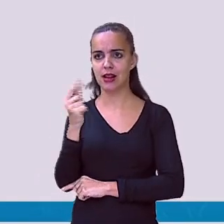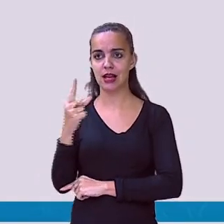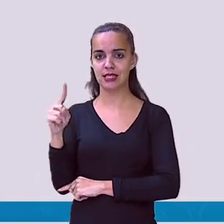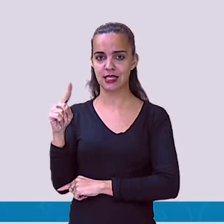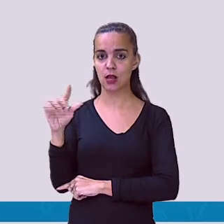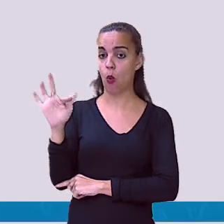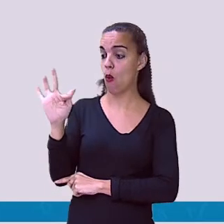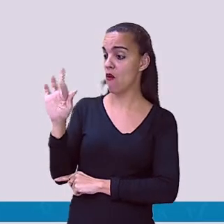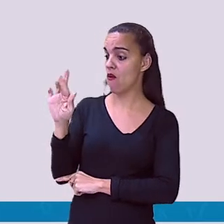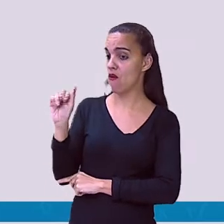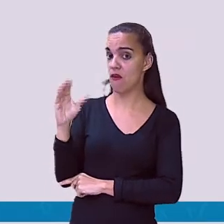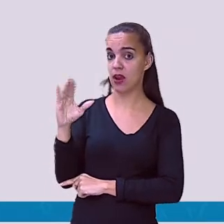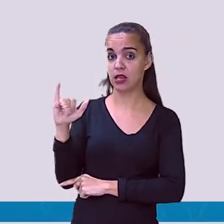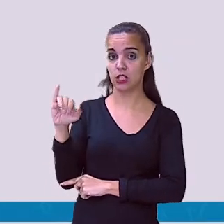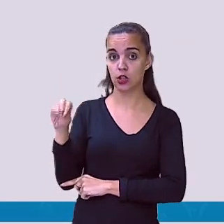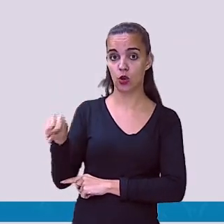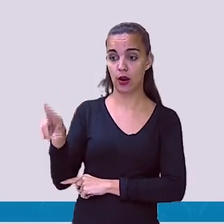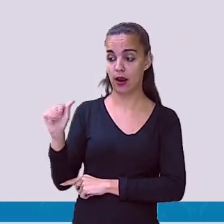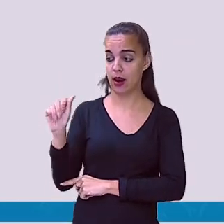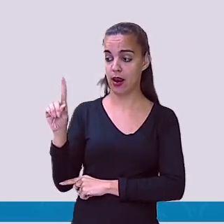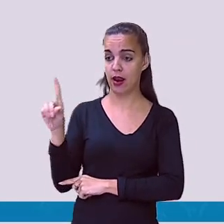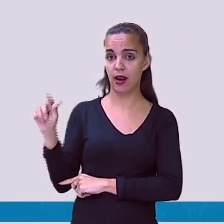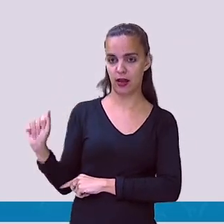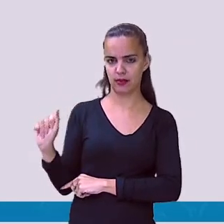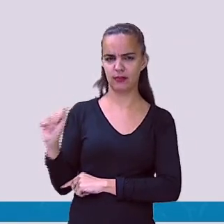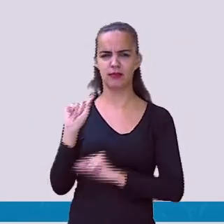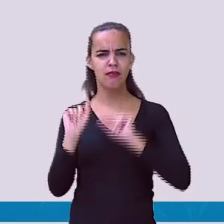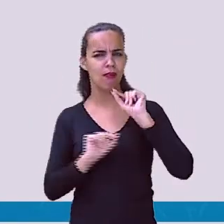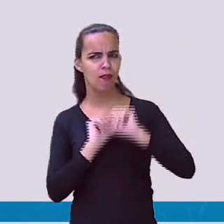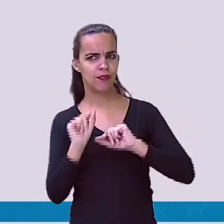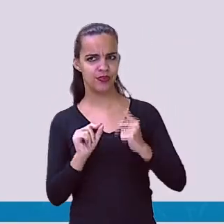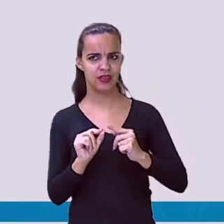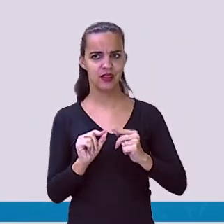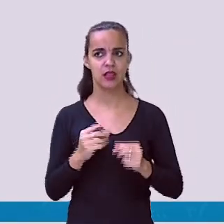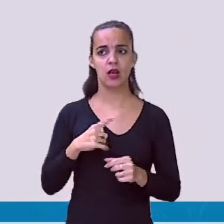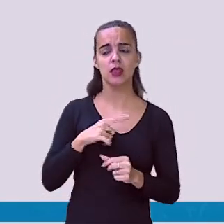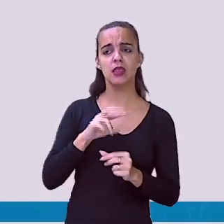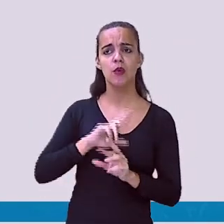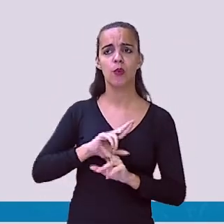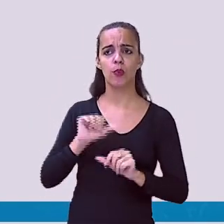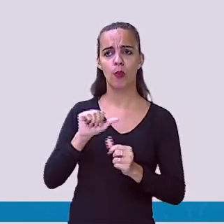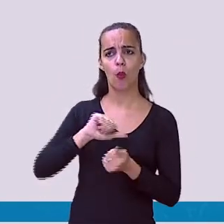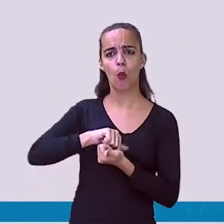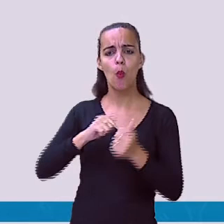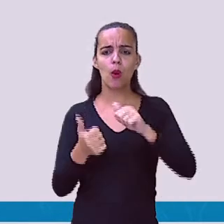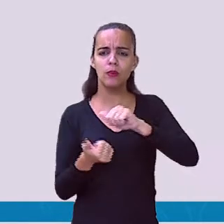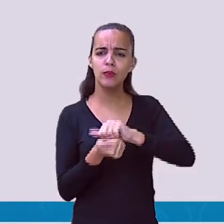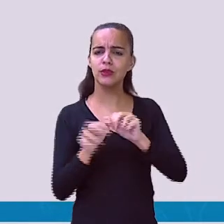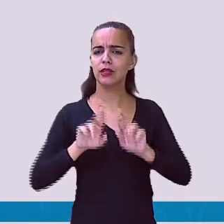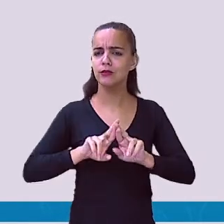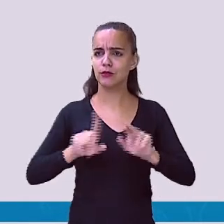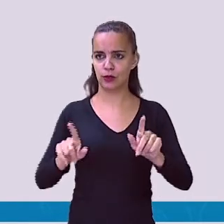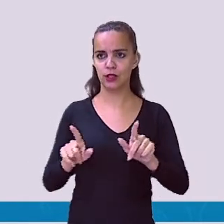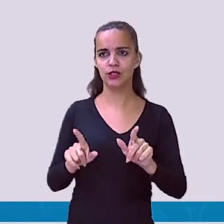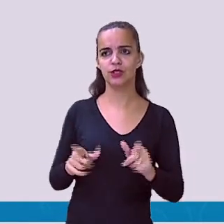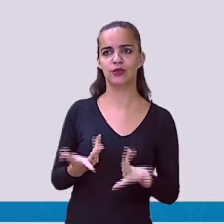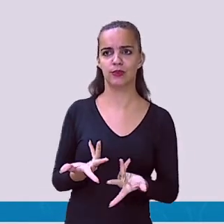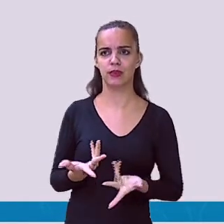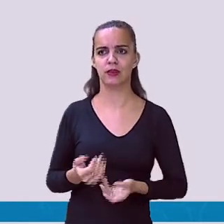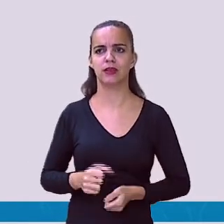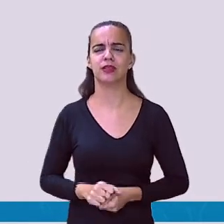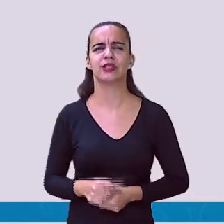em partes, frações. E, neste caso, nós teremos